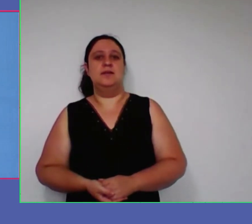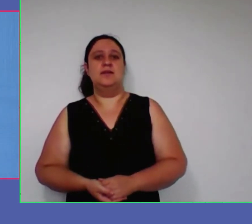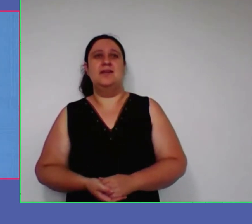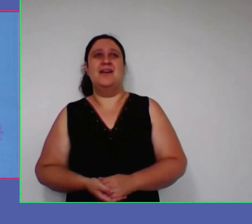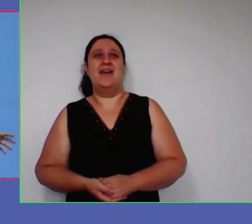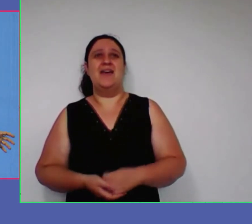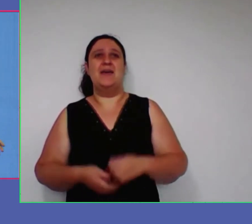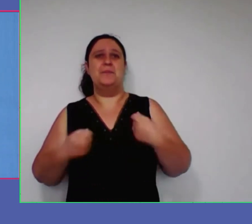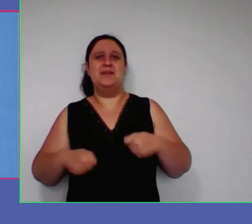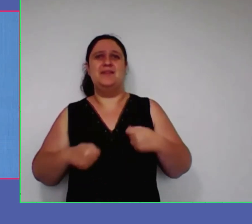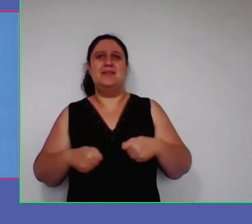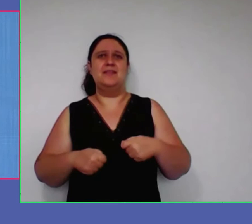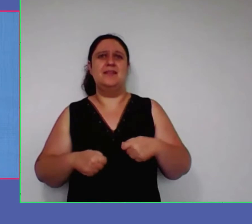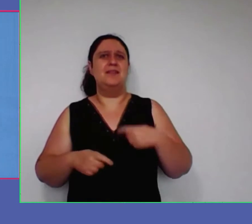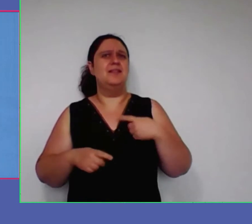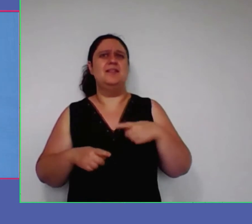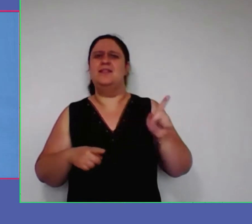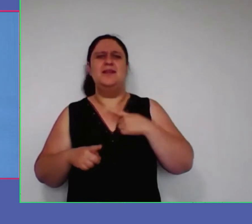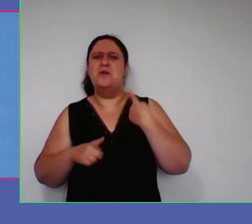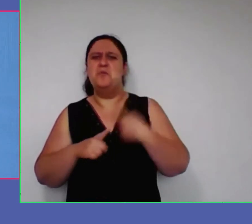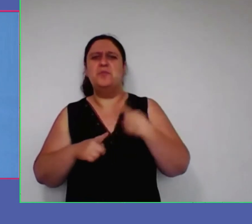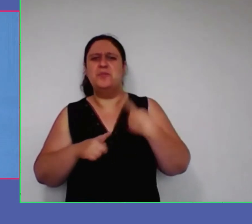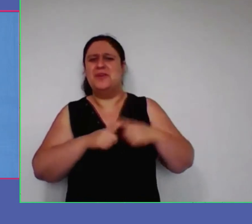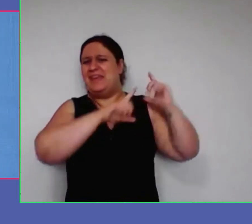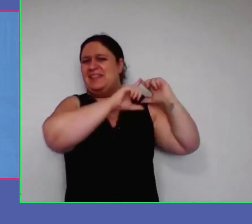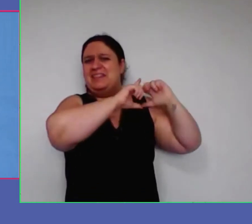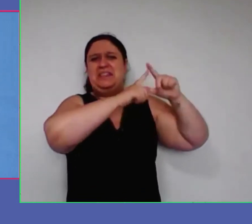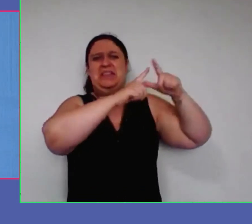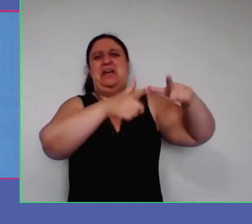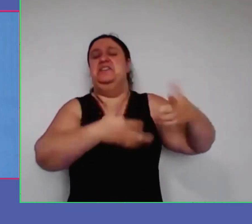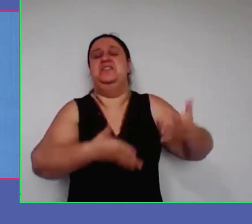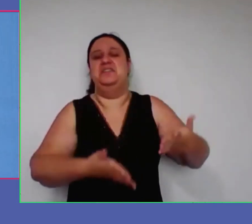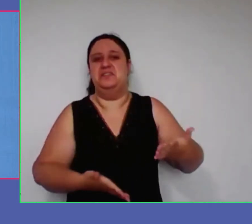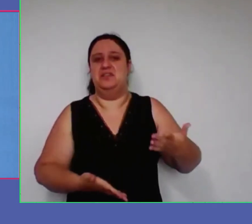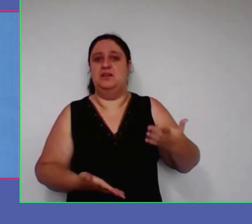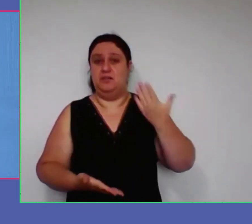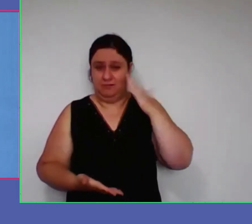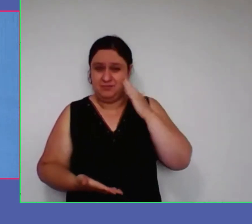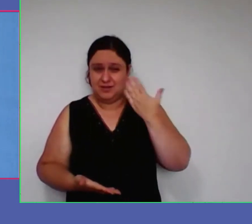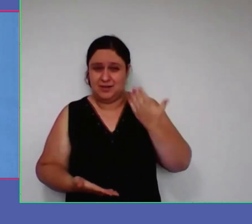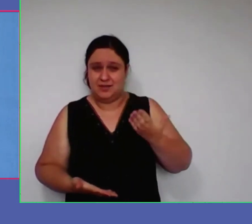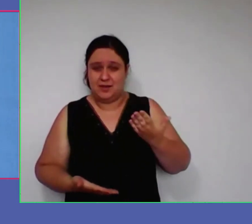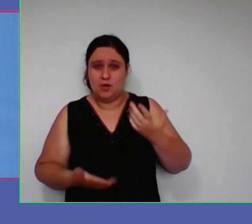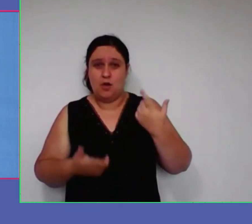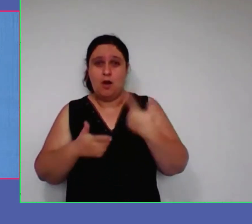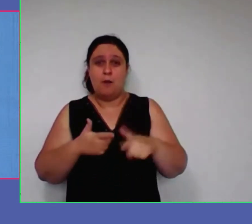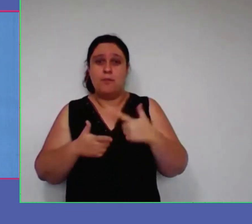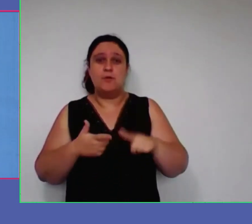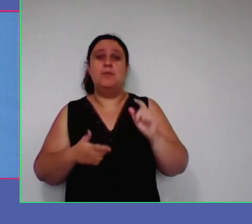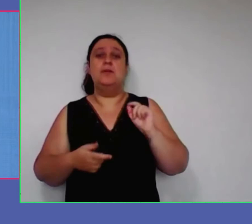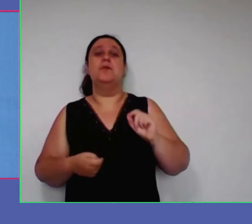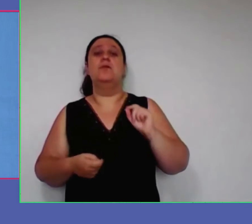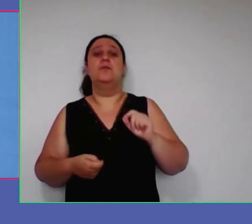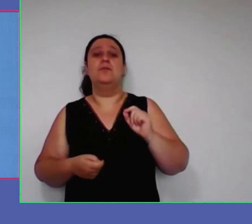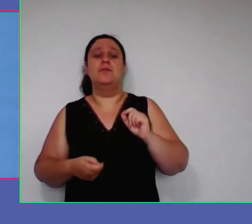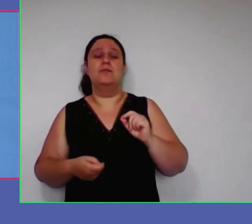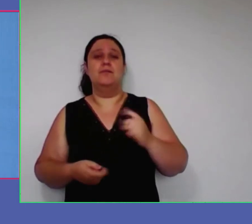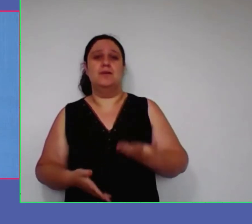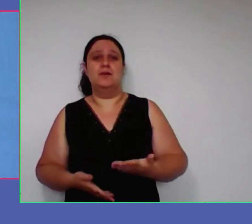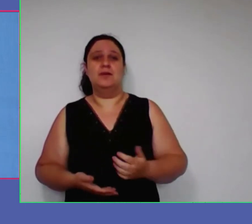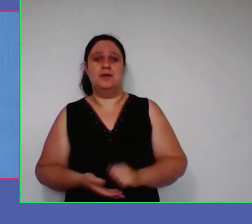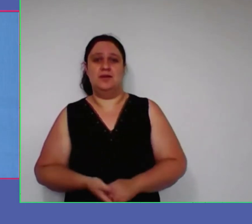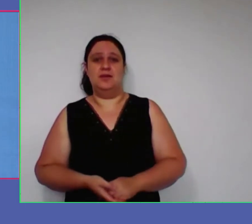tradição dos anciãos. Não sei se vocês entenderam. O problema aqui está em os líderes